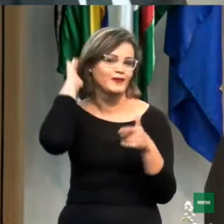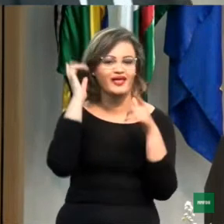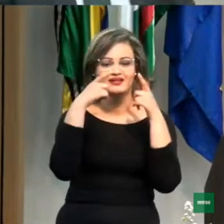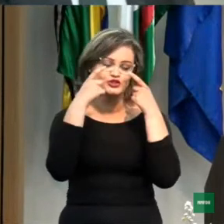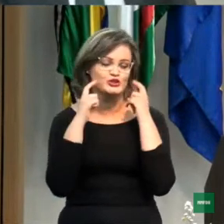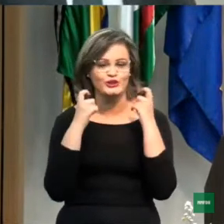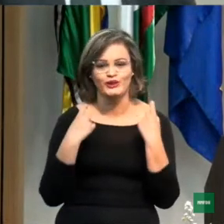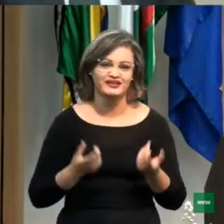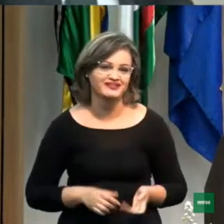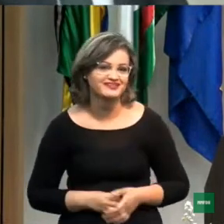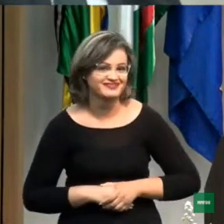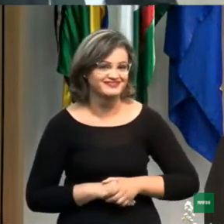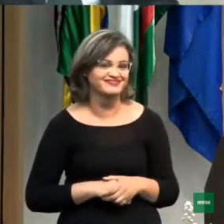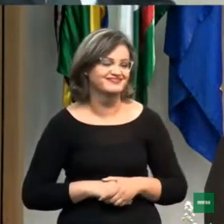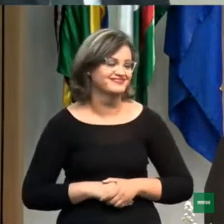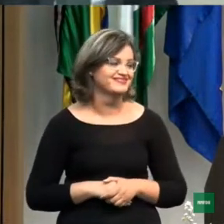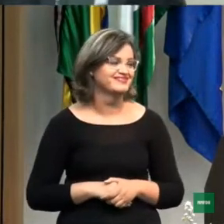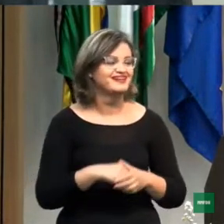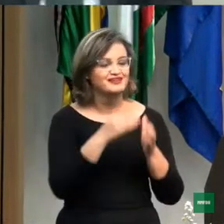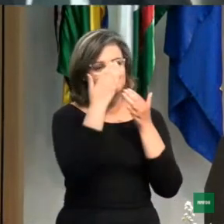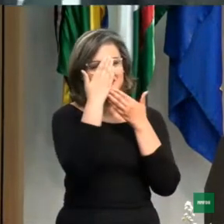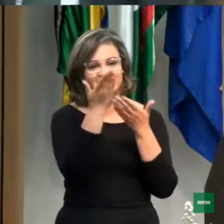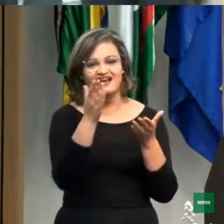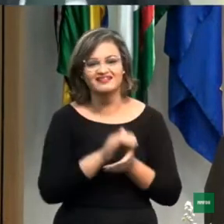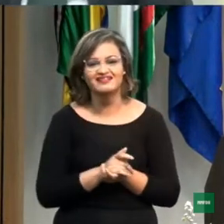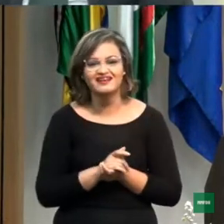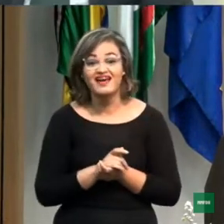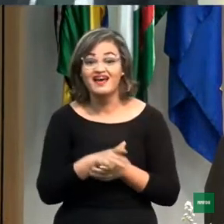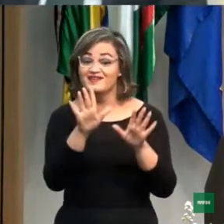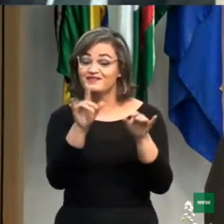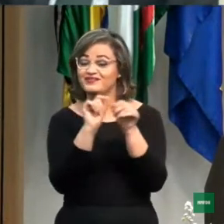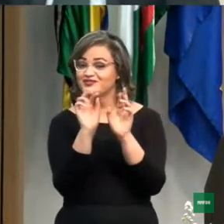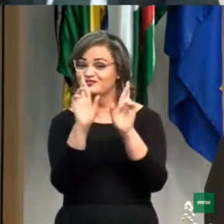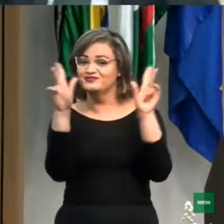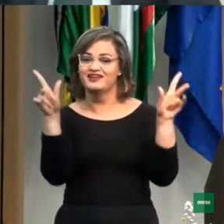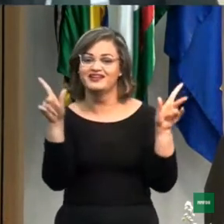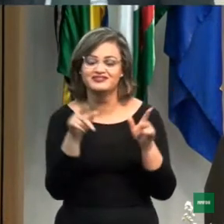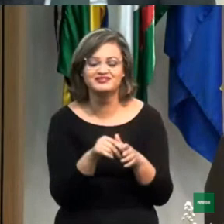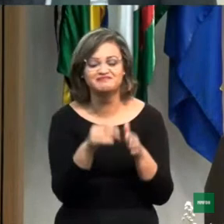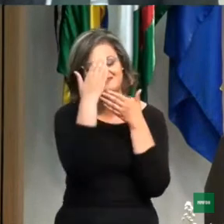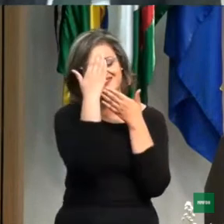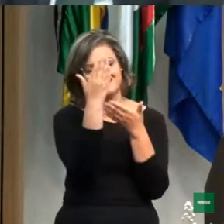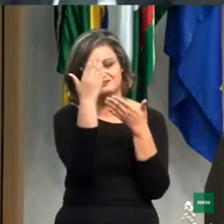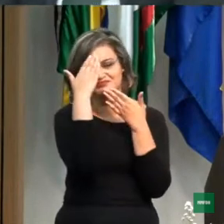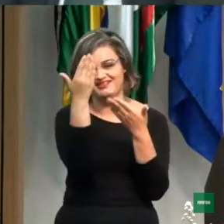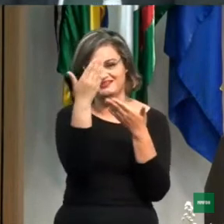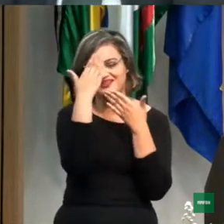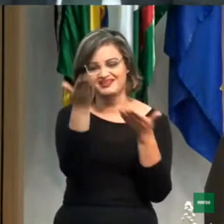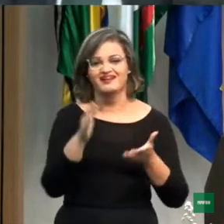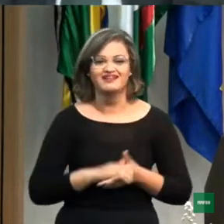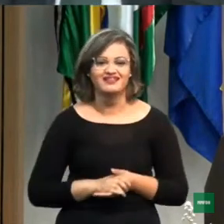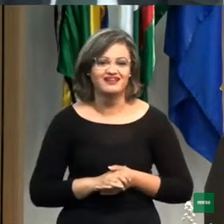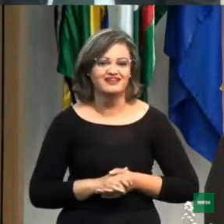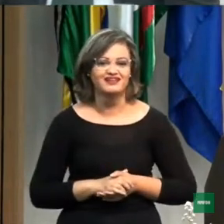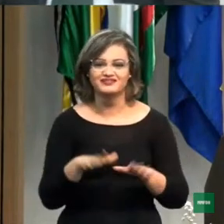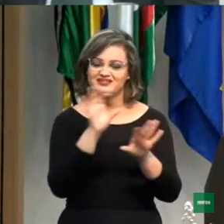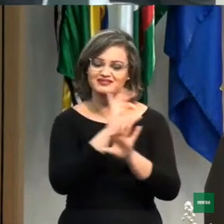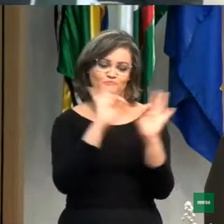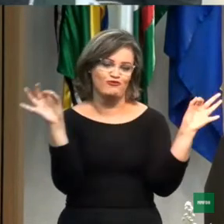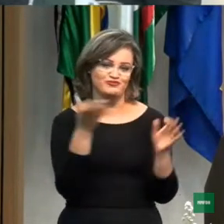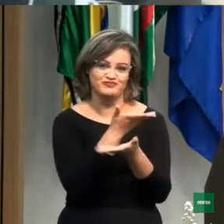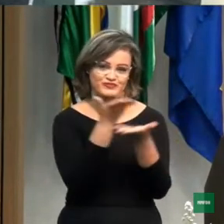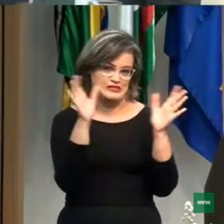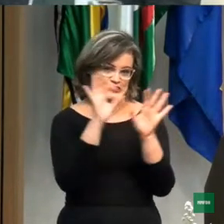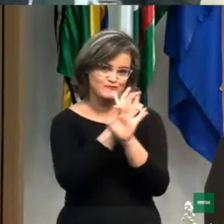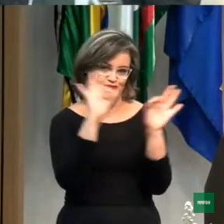Obrigada. Eu também, para quebrar o protocolo. Obrigada, Ângela. Obrigada. Vocês são demais, tá? Gente,